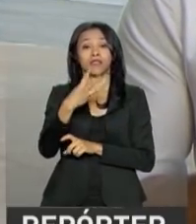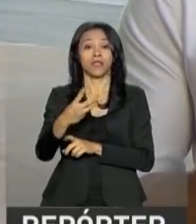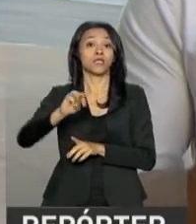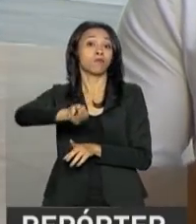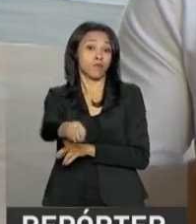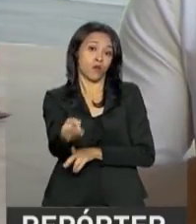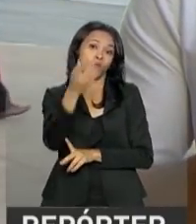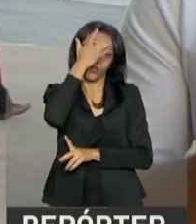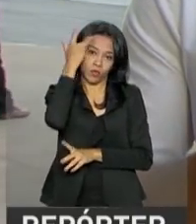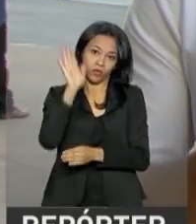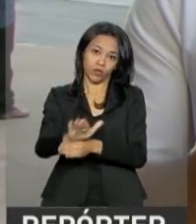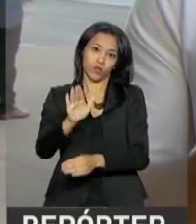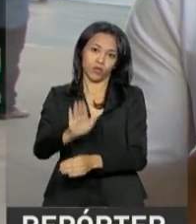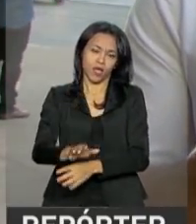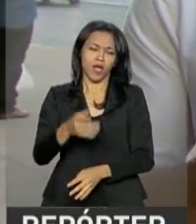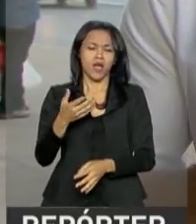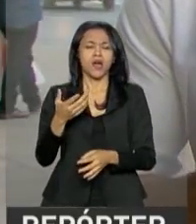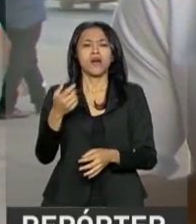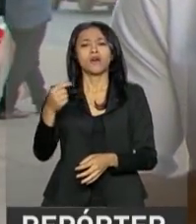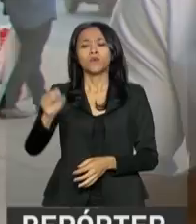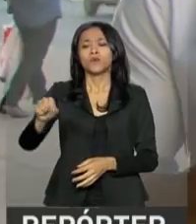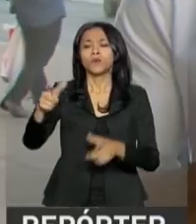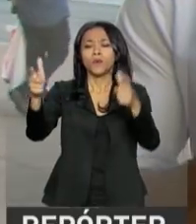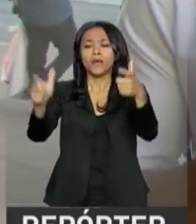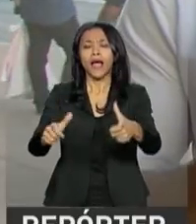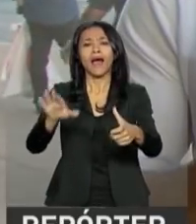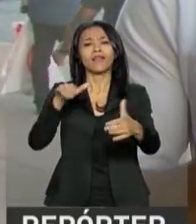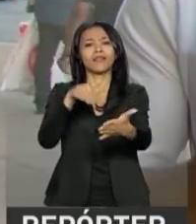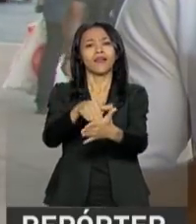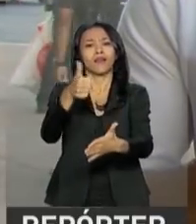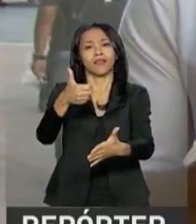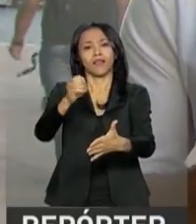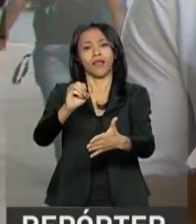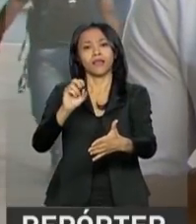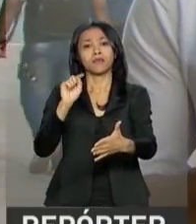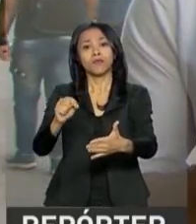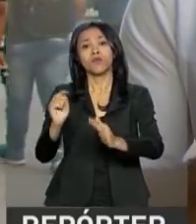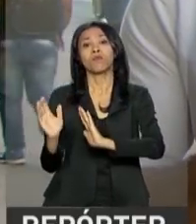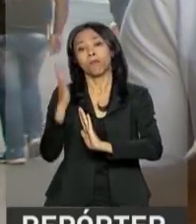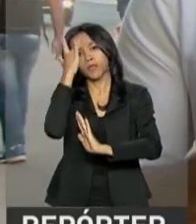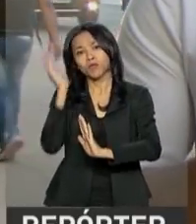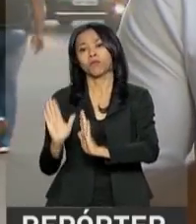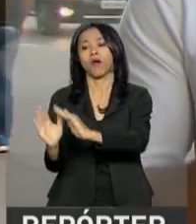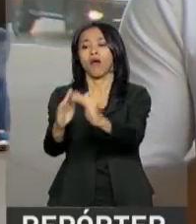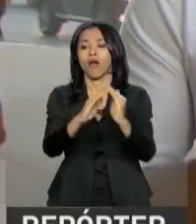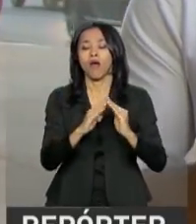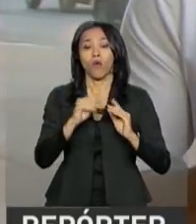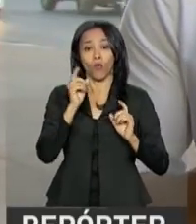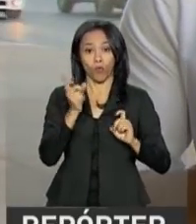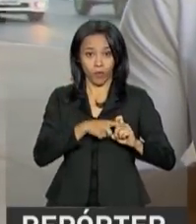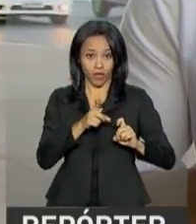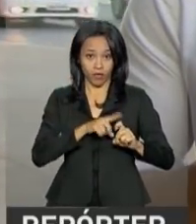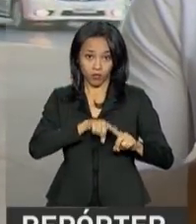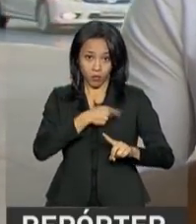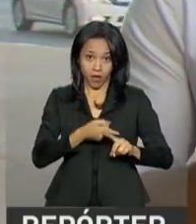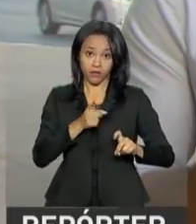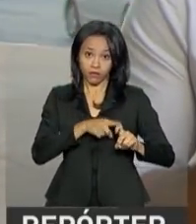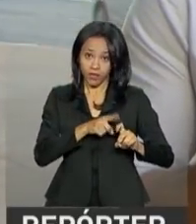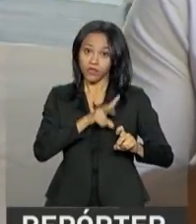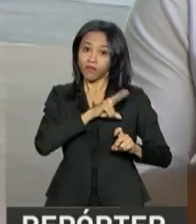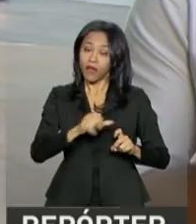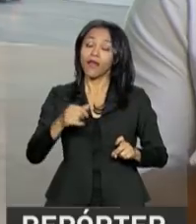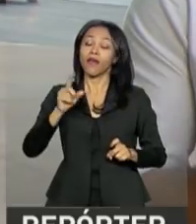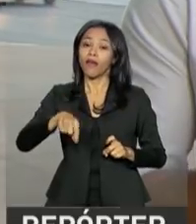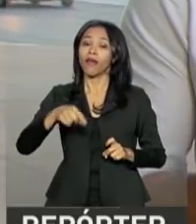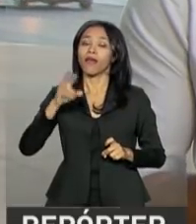em municípios com até 10 mil habitantes por exemplo o mais médicos é responsável por 48% das